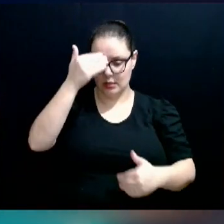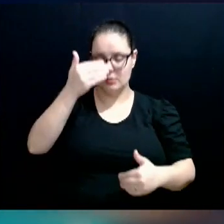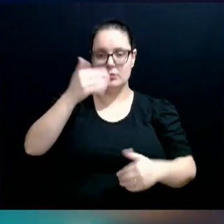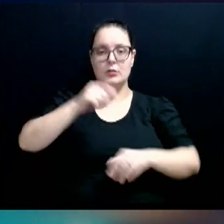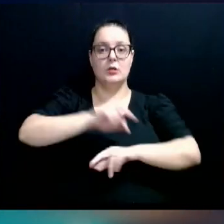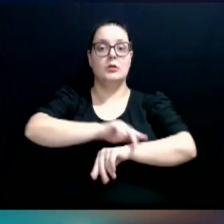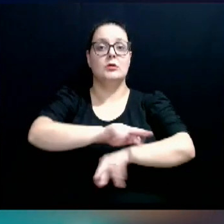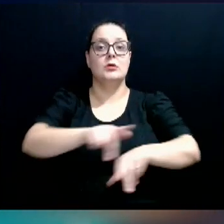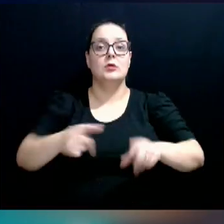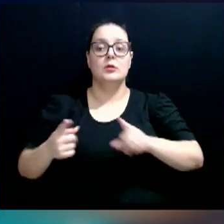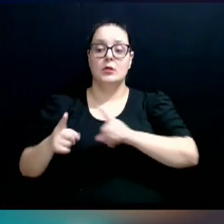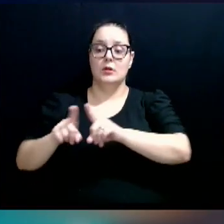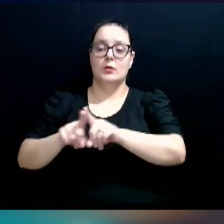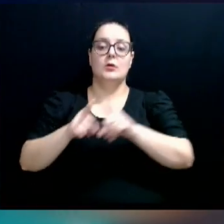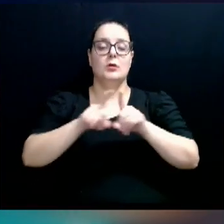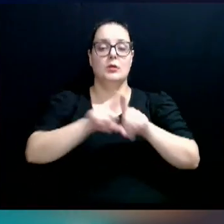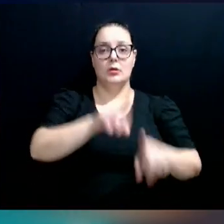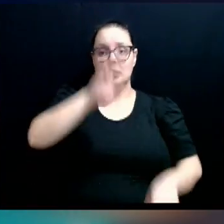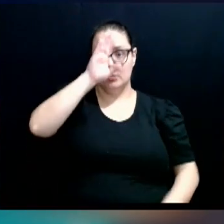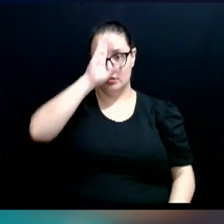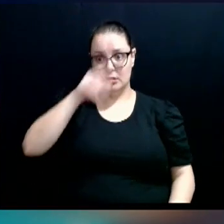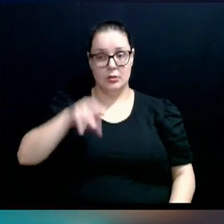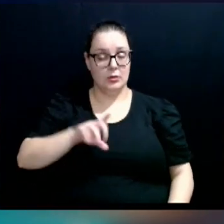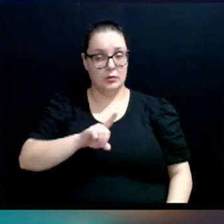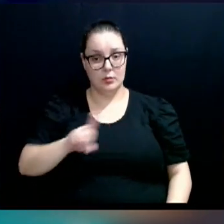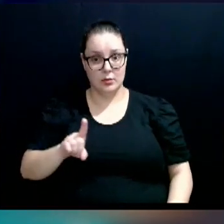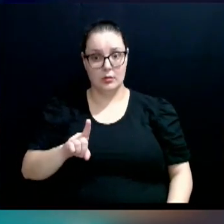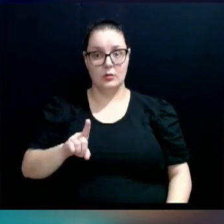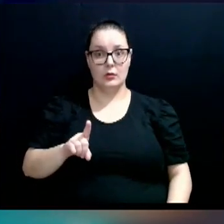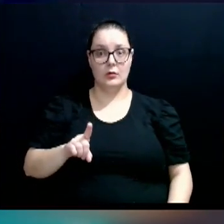companheiros que, direta ou indiretamente, foram